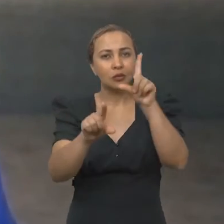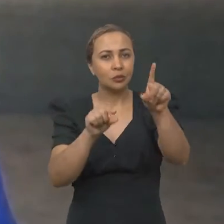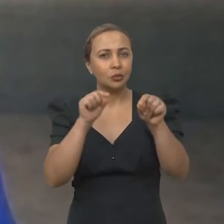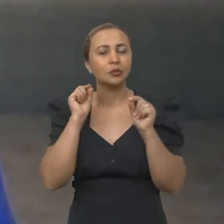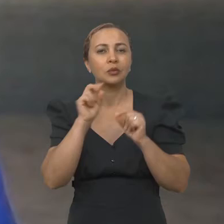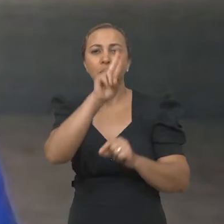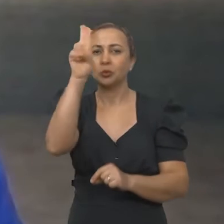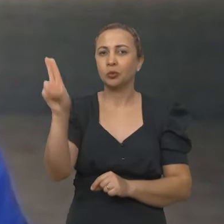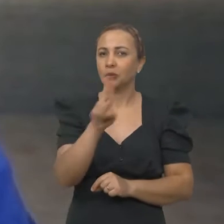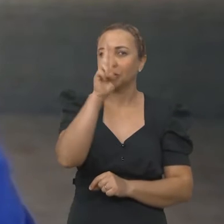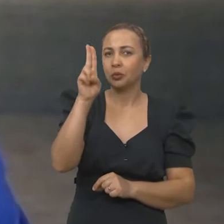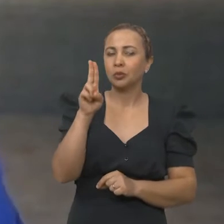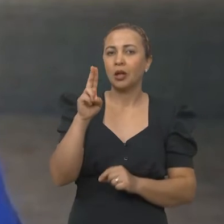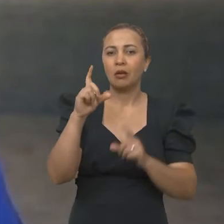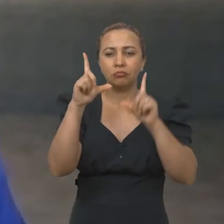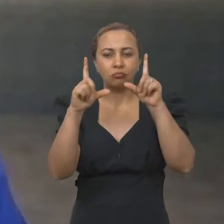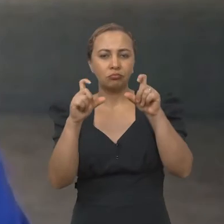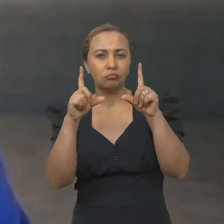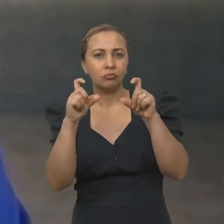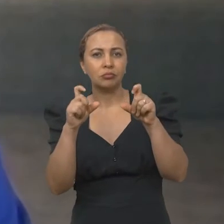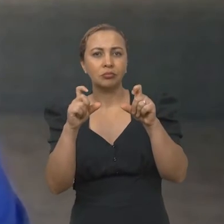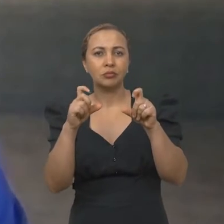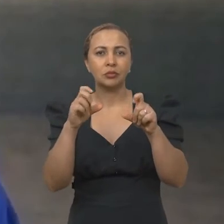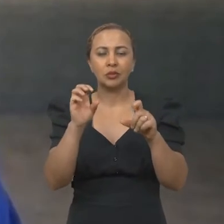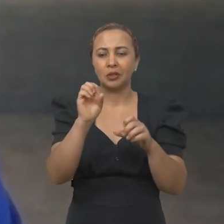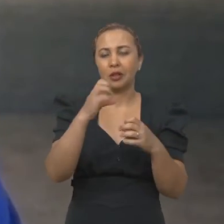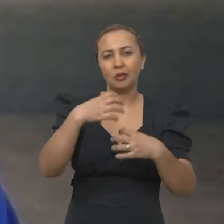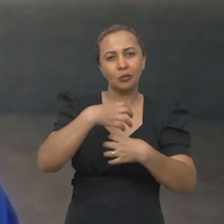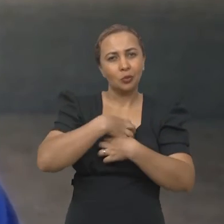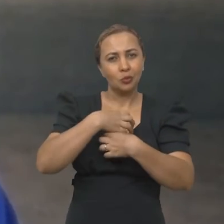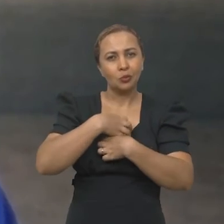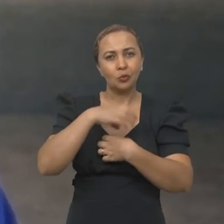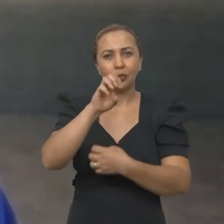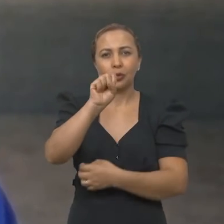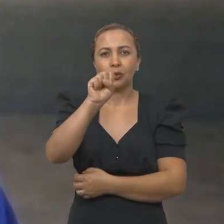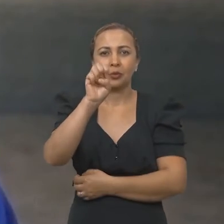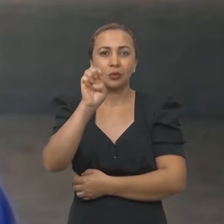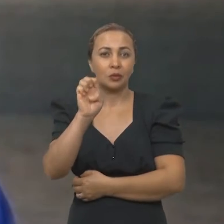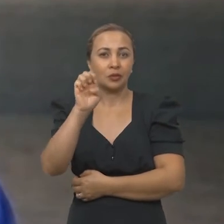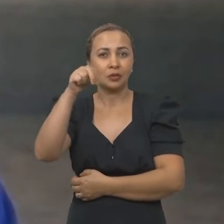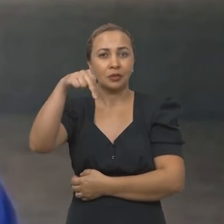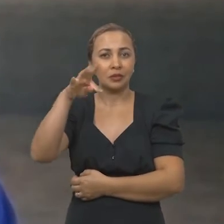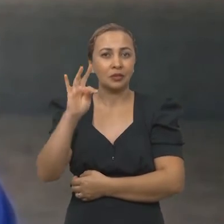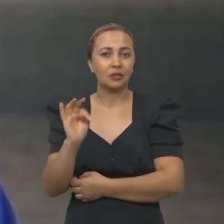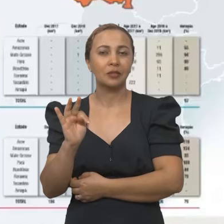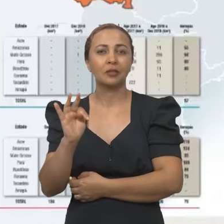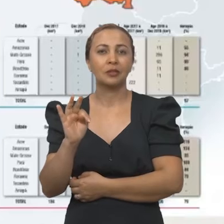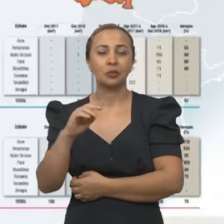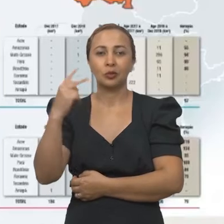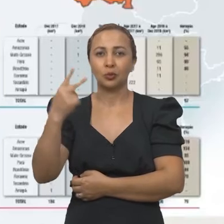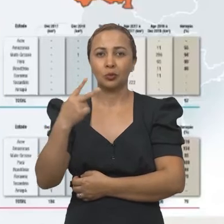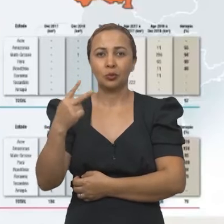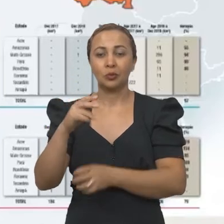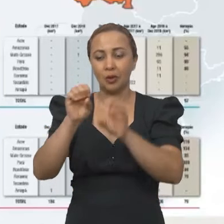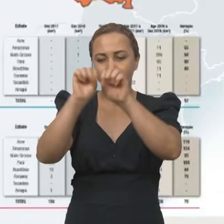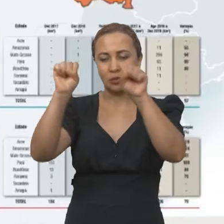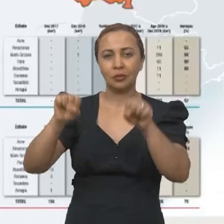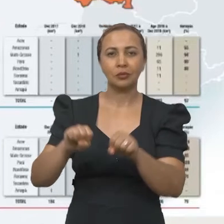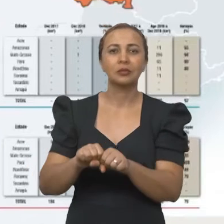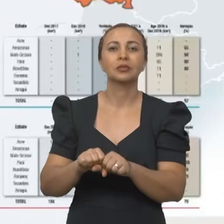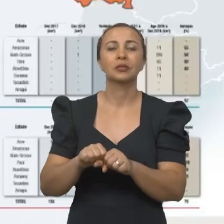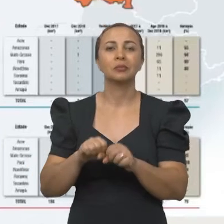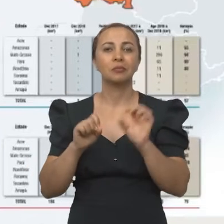por utilizar a imagem do sensor Sentinel para gerar o nosso sistema, o Sentinel-2.